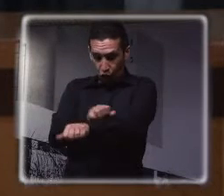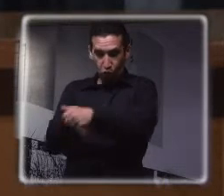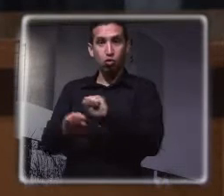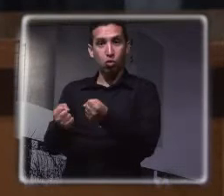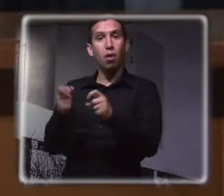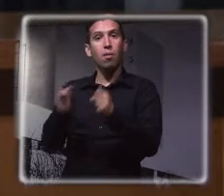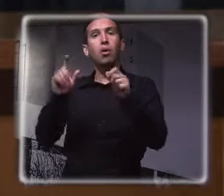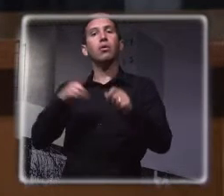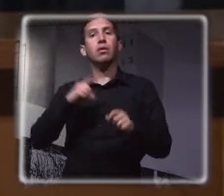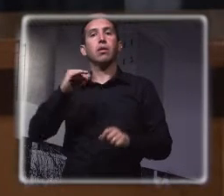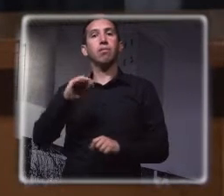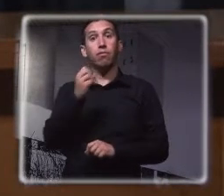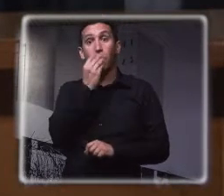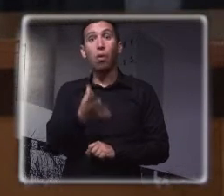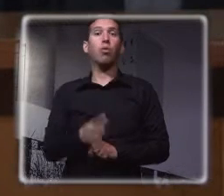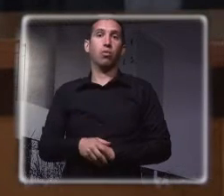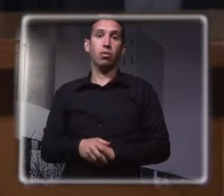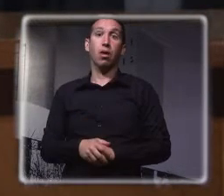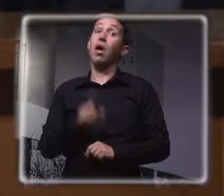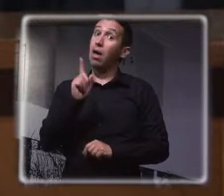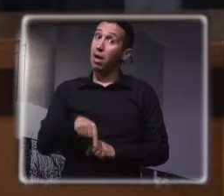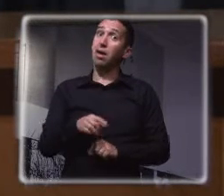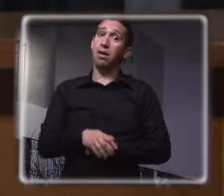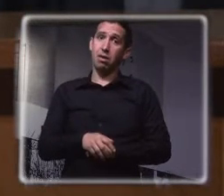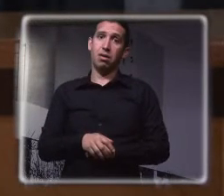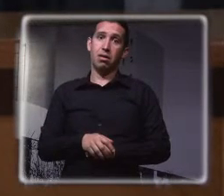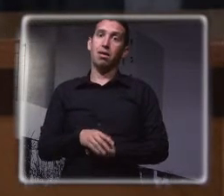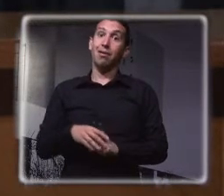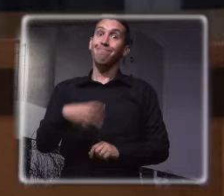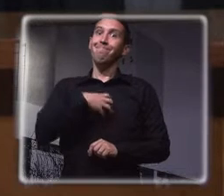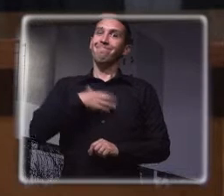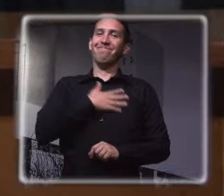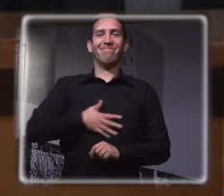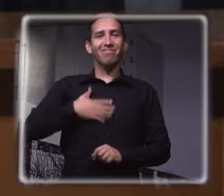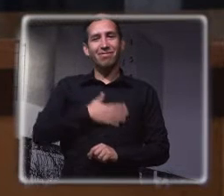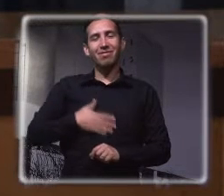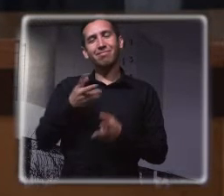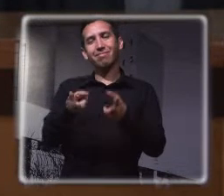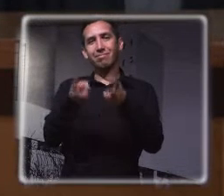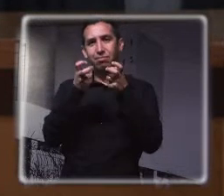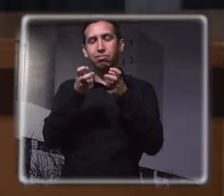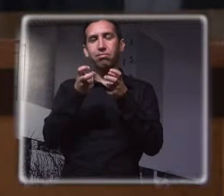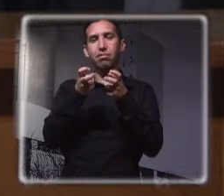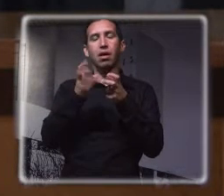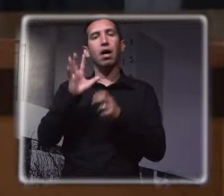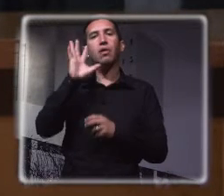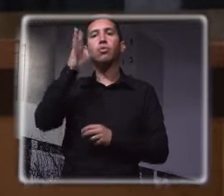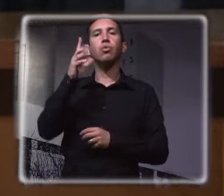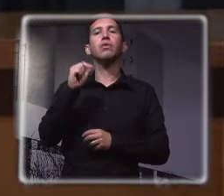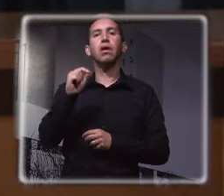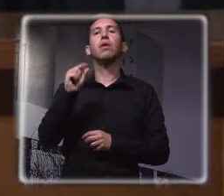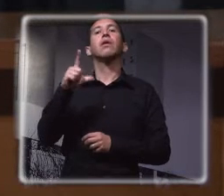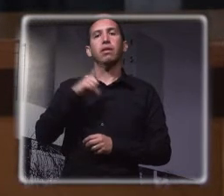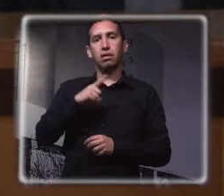realizando possa ter valido a pena. É um trabalho que satisfaz e que a gente percebe que as soluções encontradas tendem